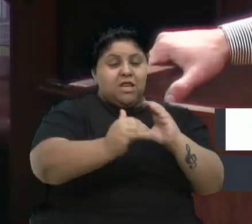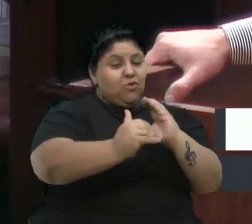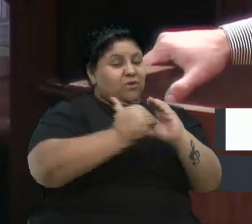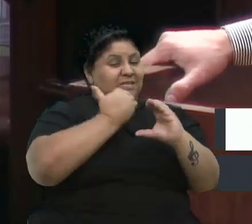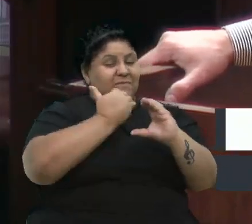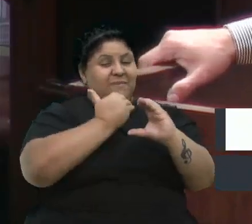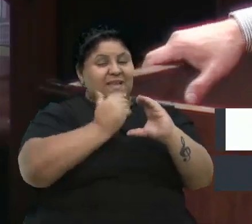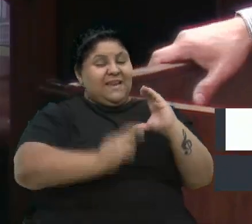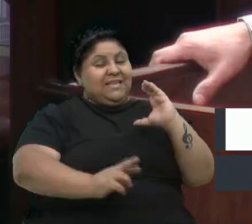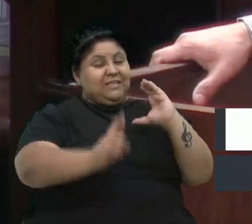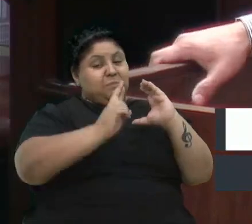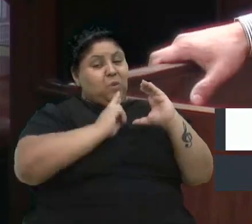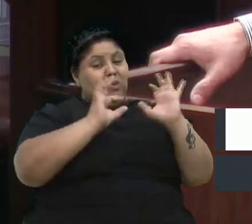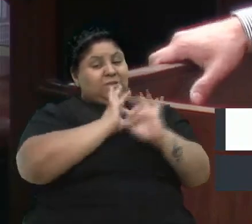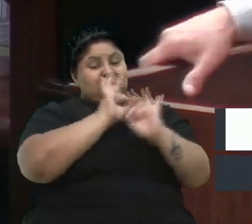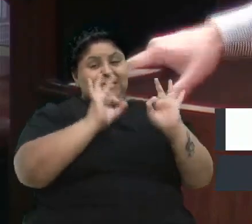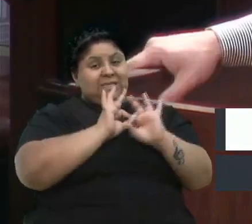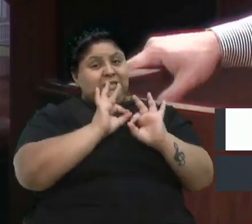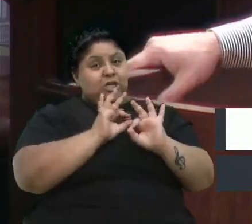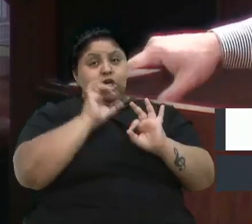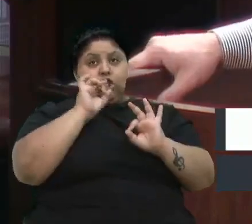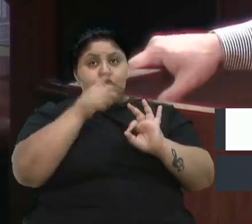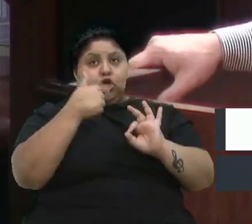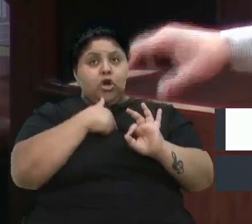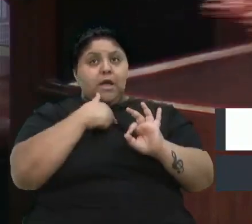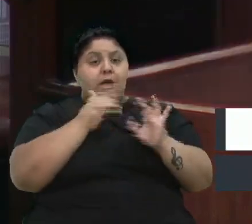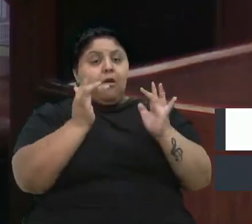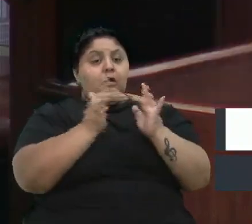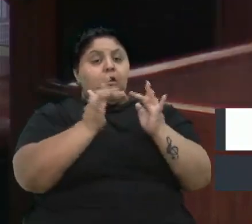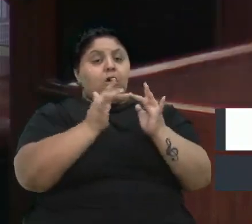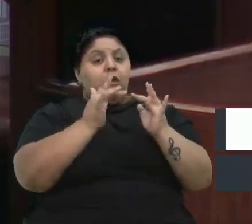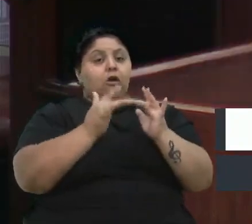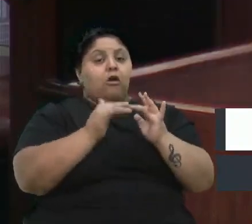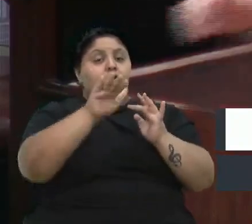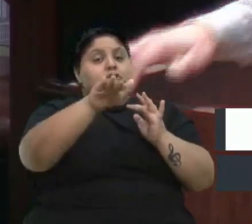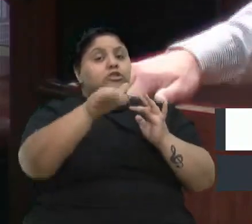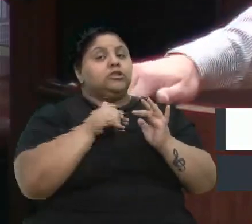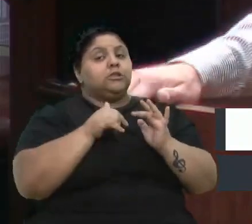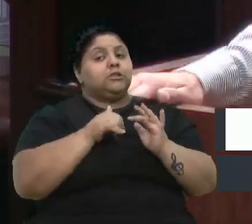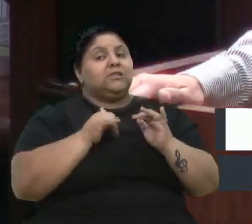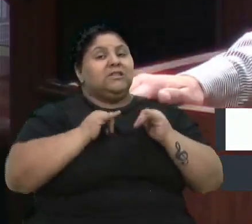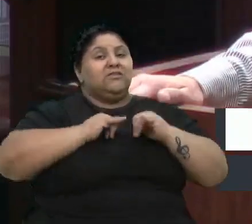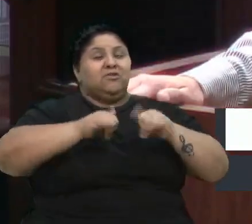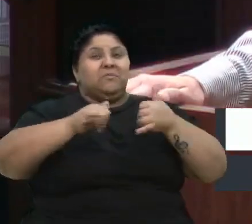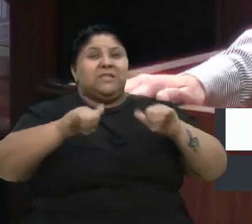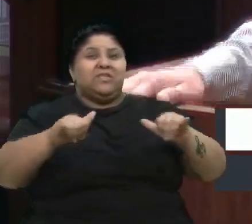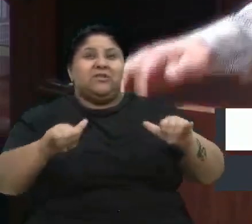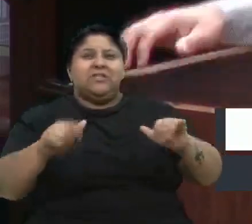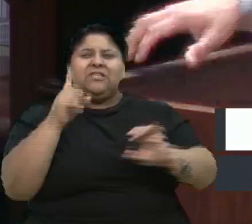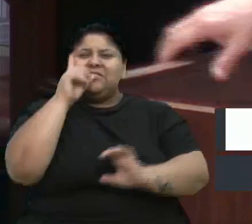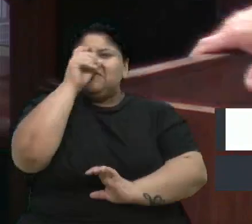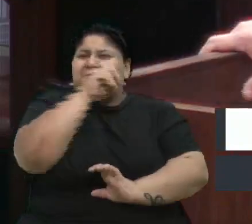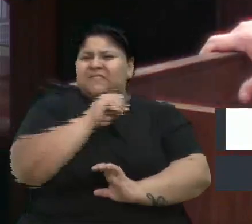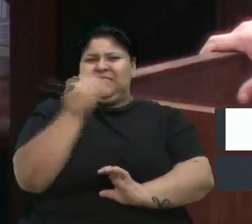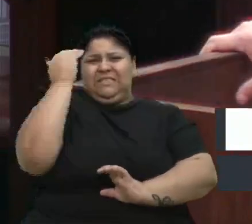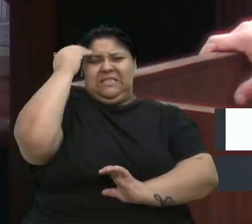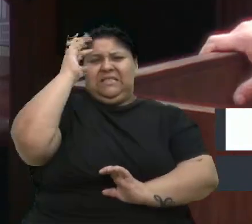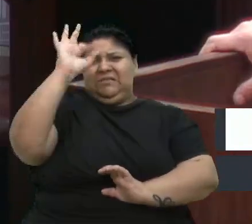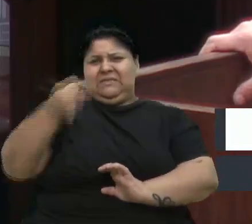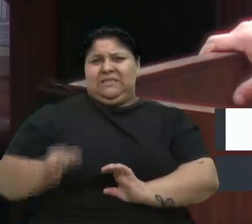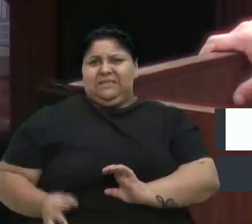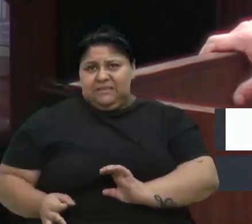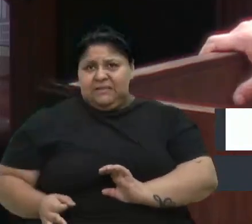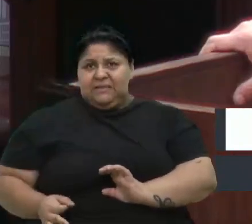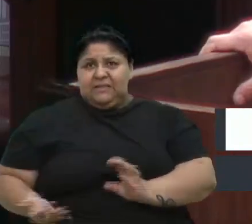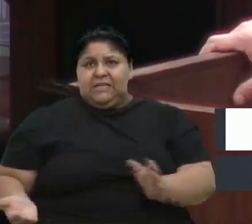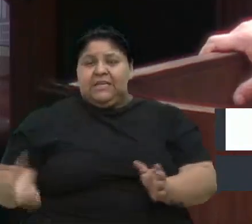obtive, a não ser porque eu tive que entrar em contato, e mesmo assim as informações são vagas, e aonde que até o presente momento tem